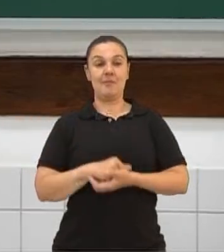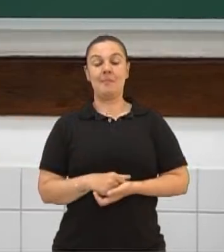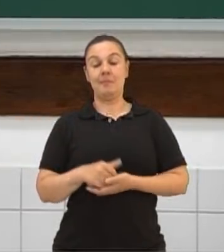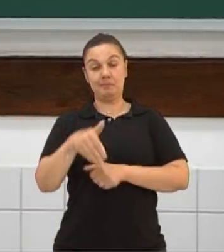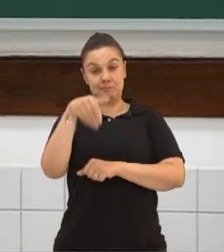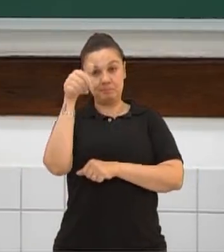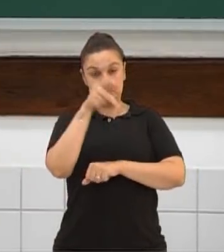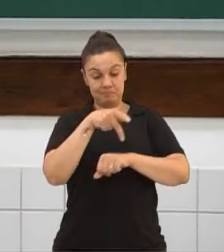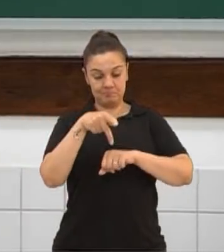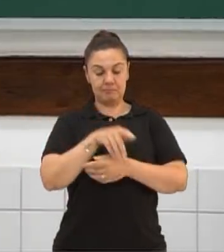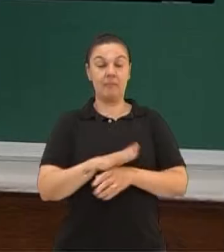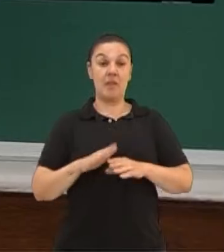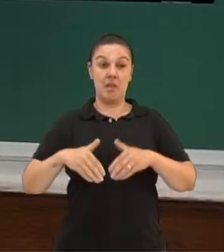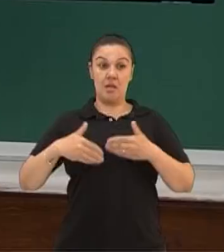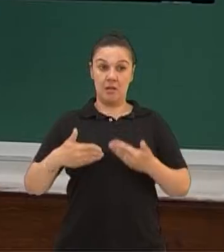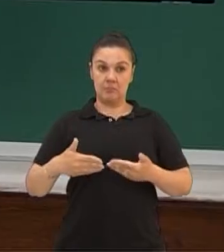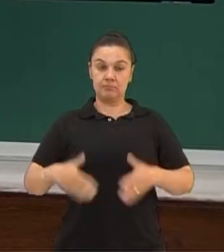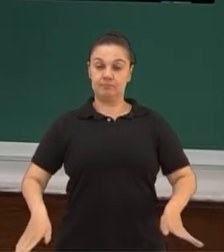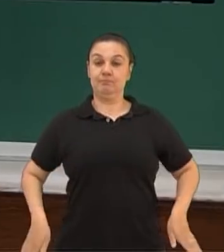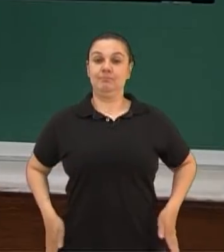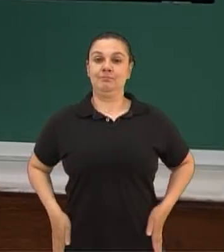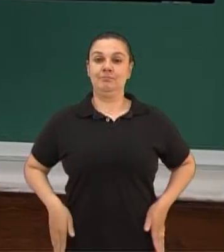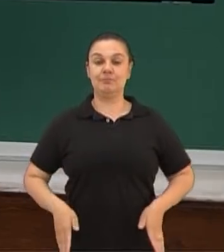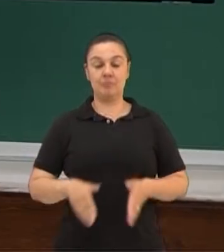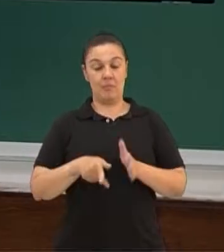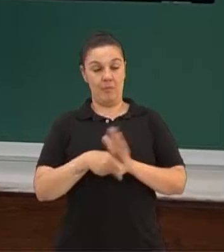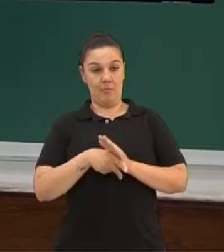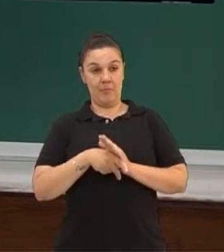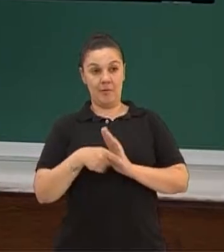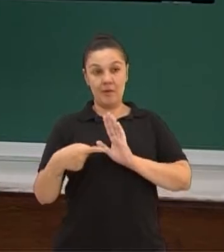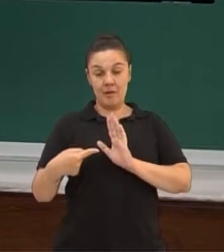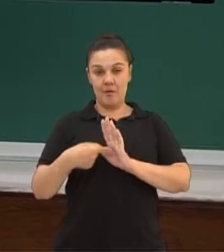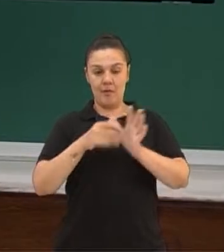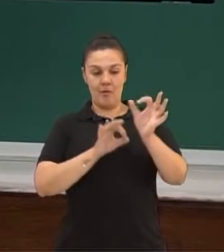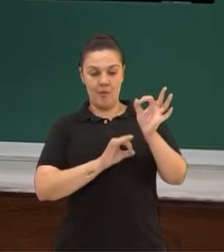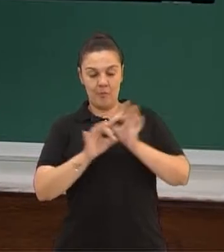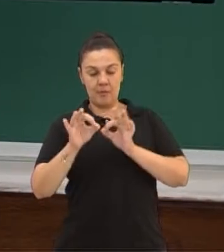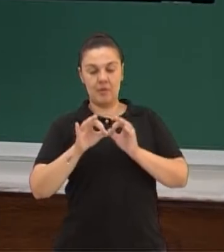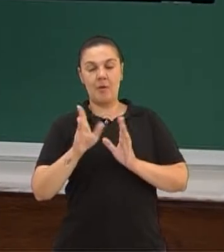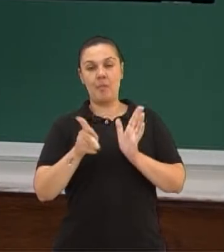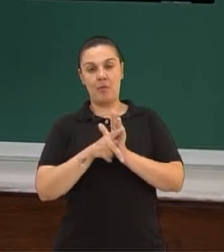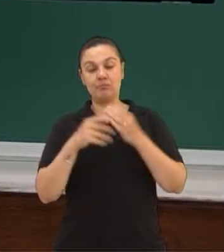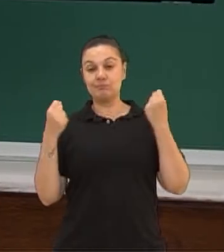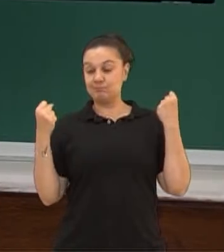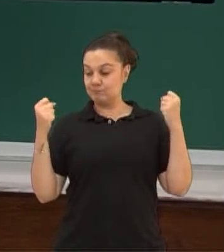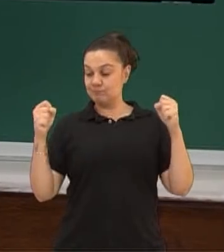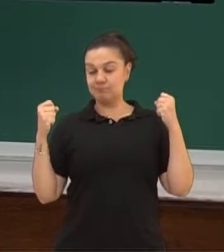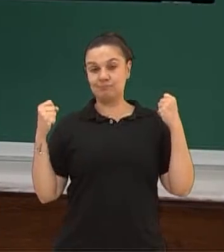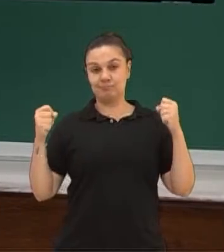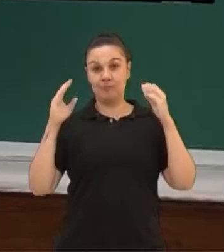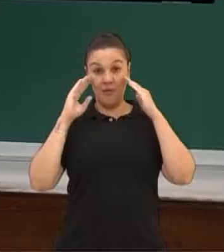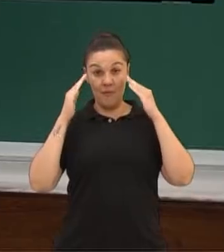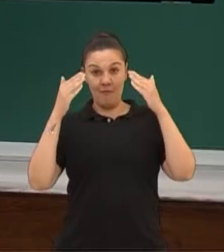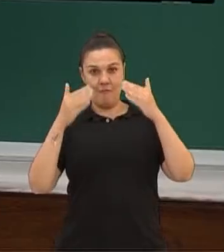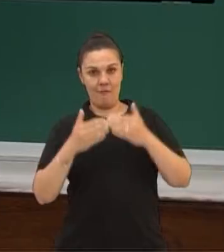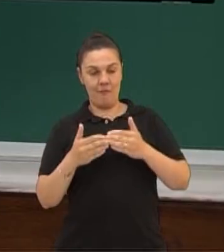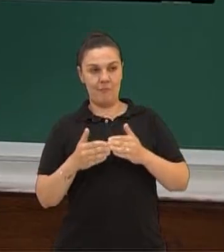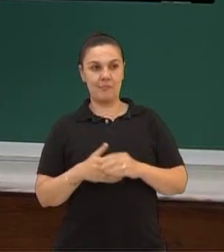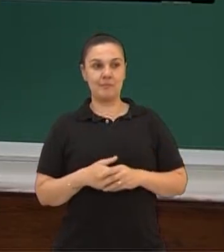aí, né, com essa ideia militarista, né, vem a organização da educação física com o seu caráter